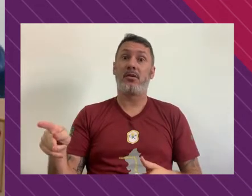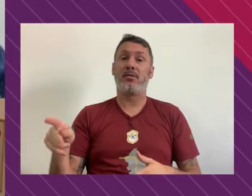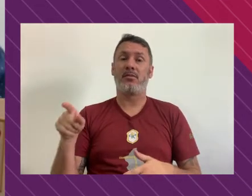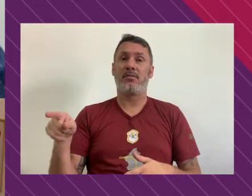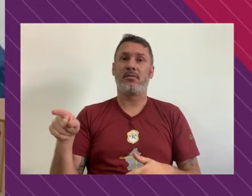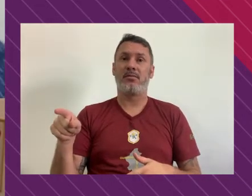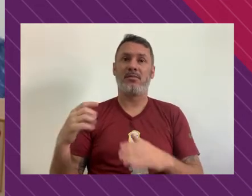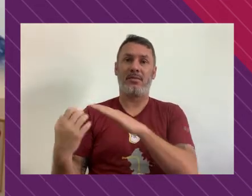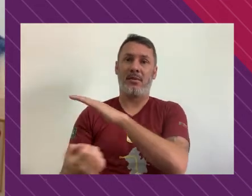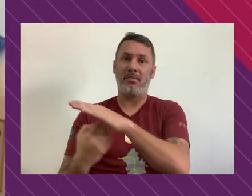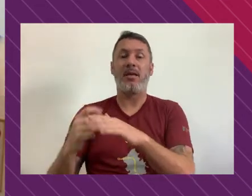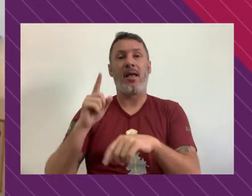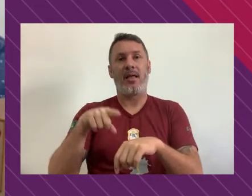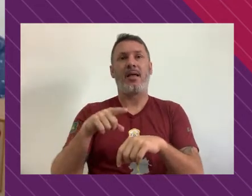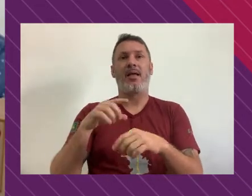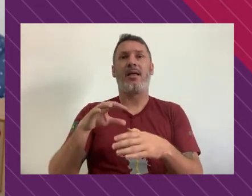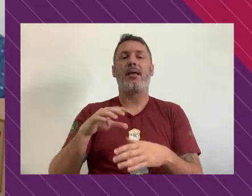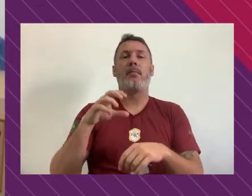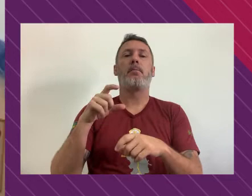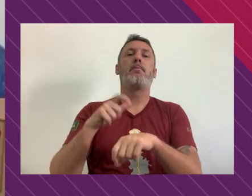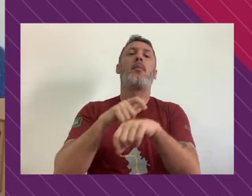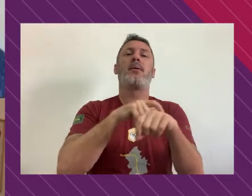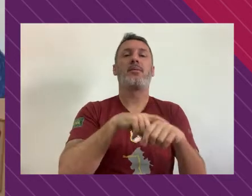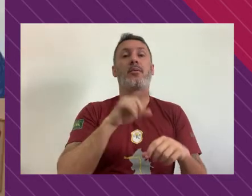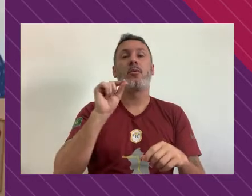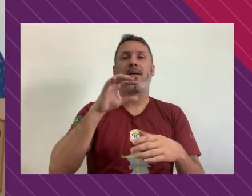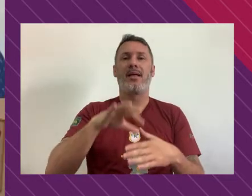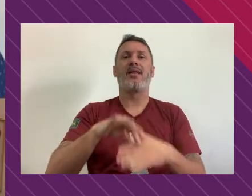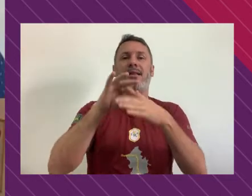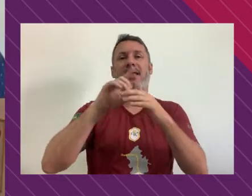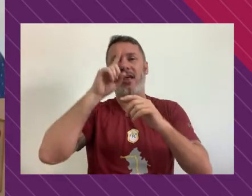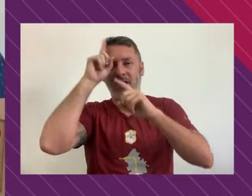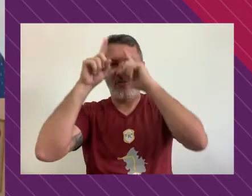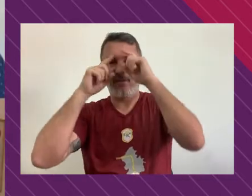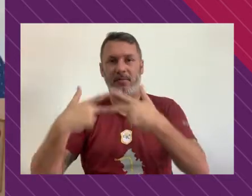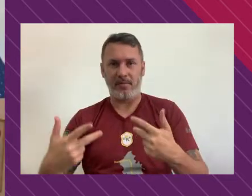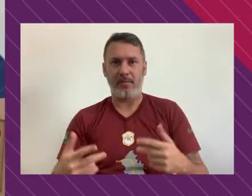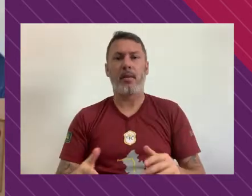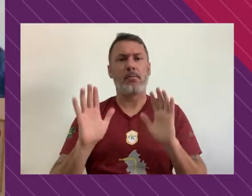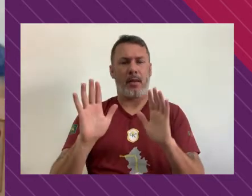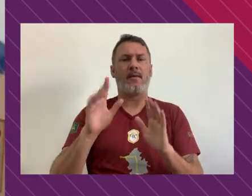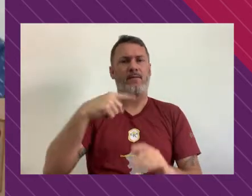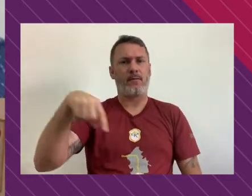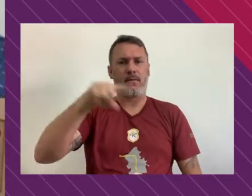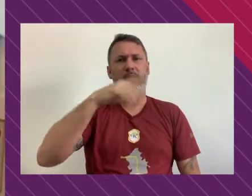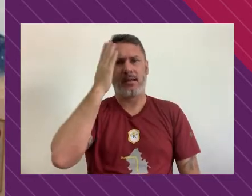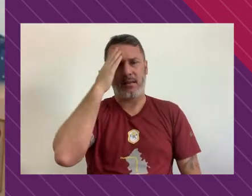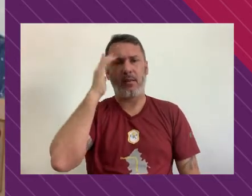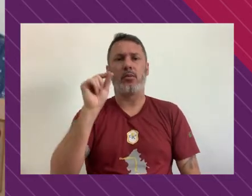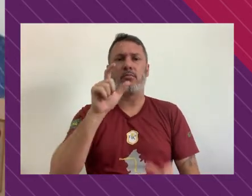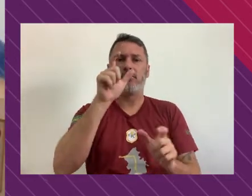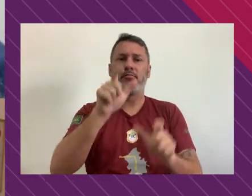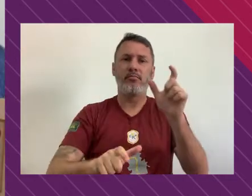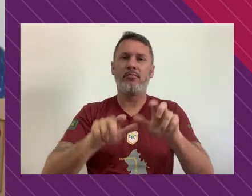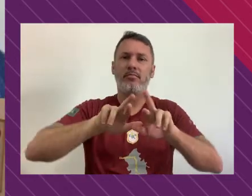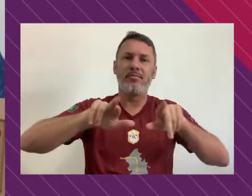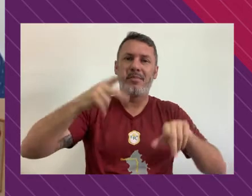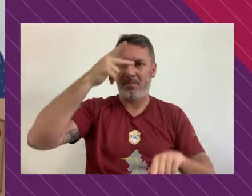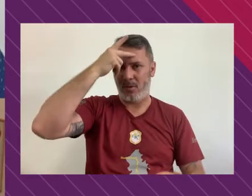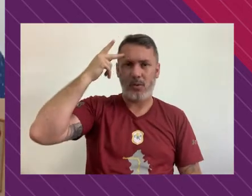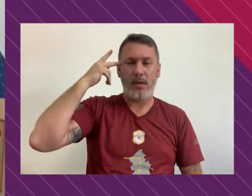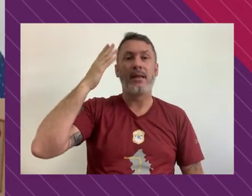ter mais criatividade? Num ambiente com 10 pessoas iguais ou num ambiente com 10 pessoas com mentalidades diferentes,